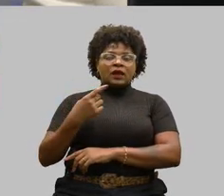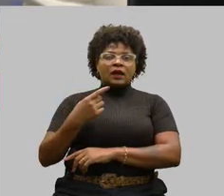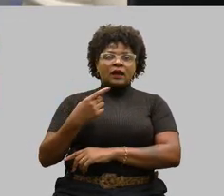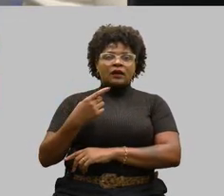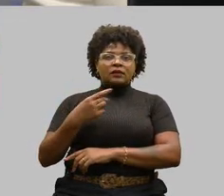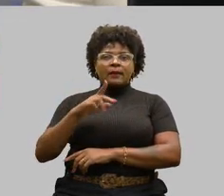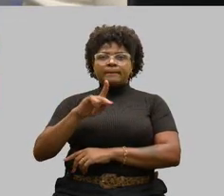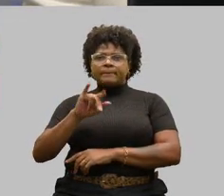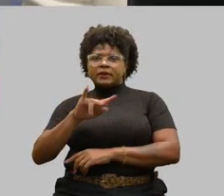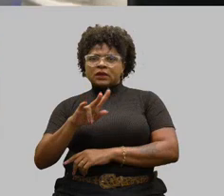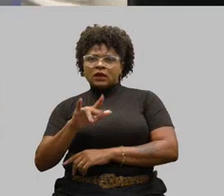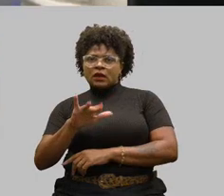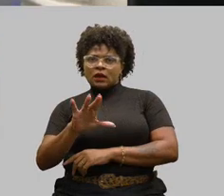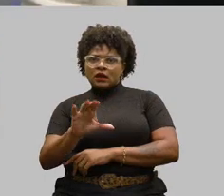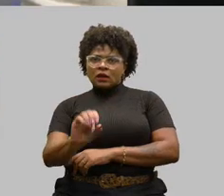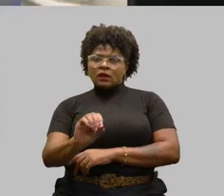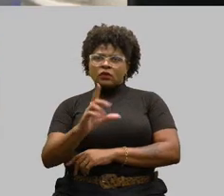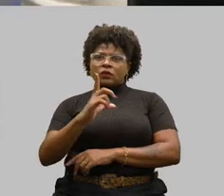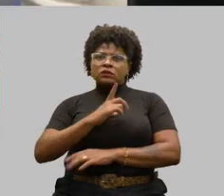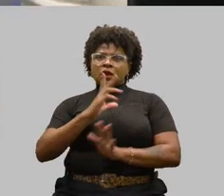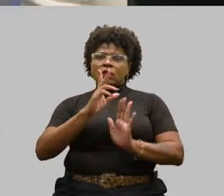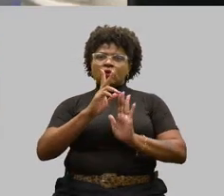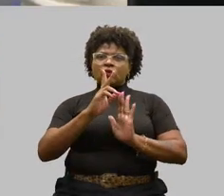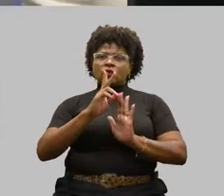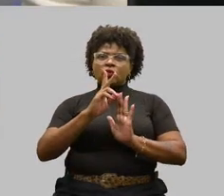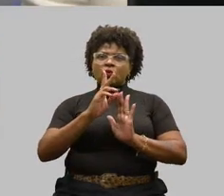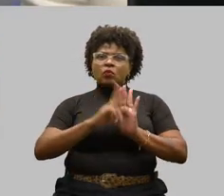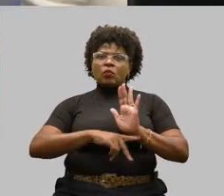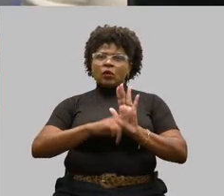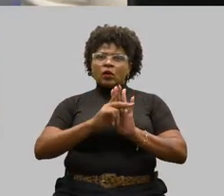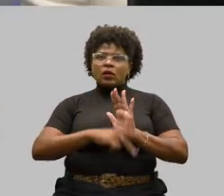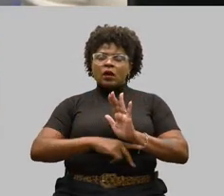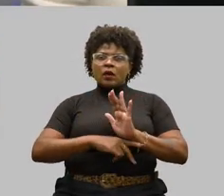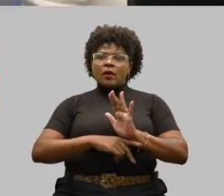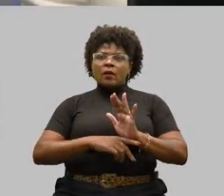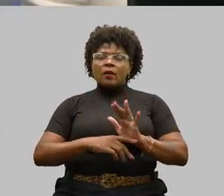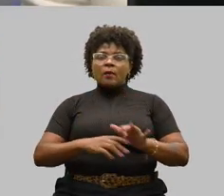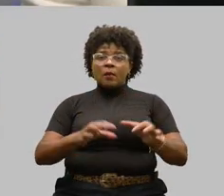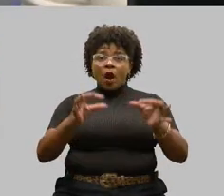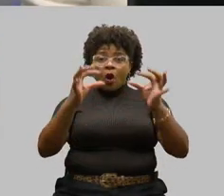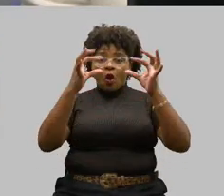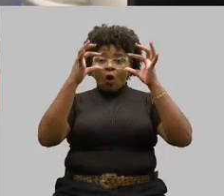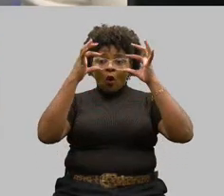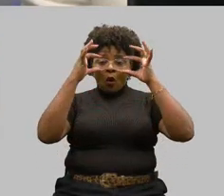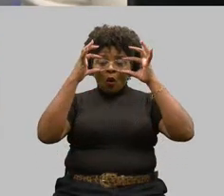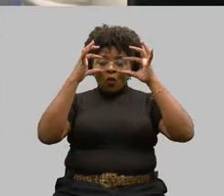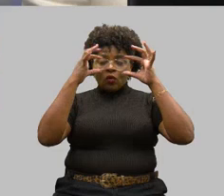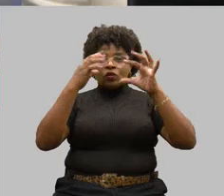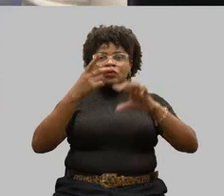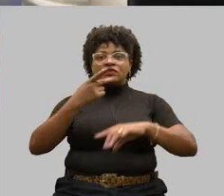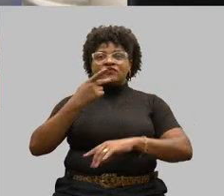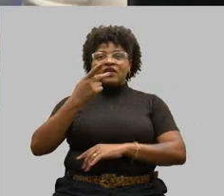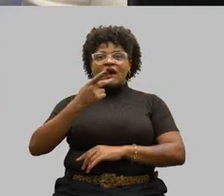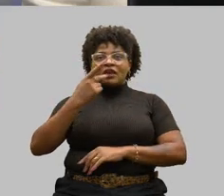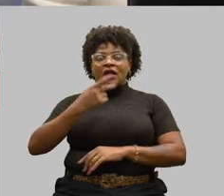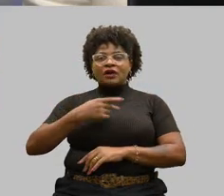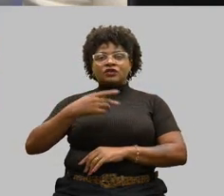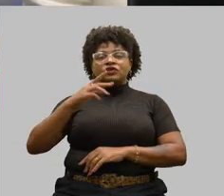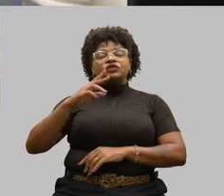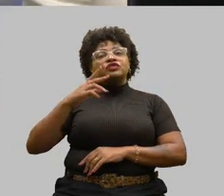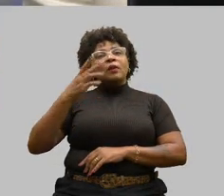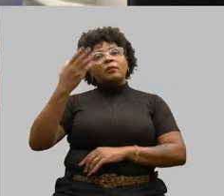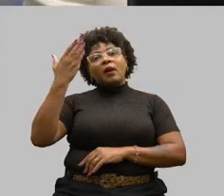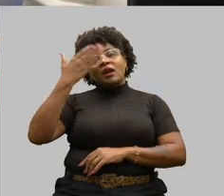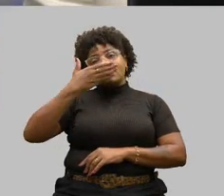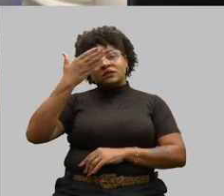ele institui o programa óculos falantes para pessoas com deficiência visual